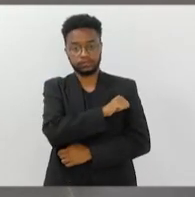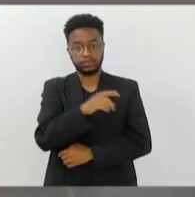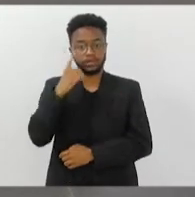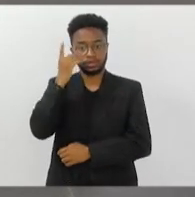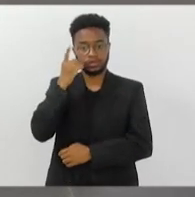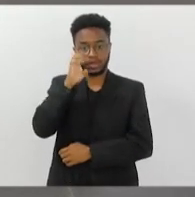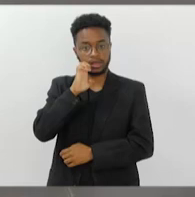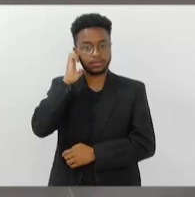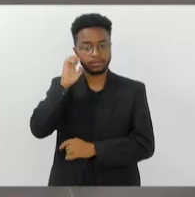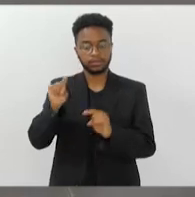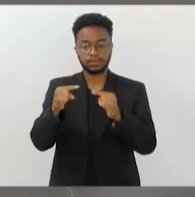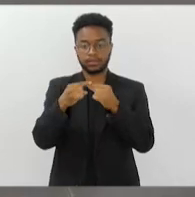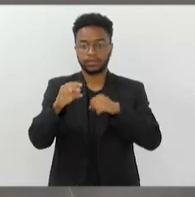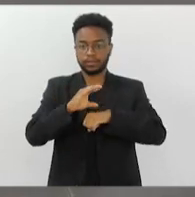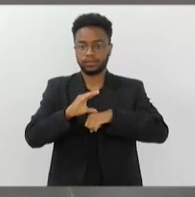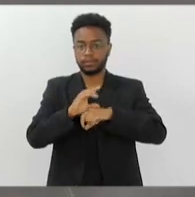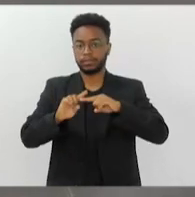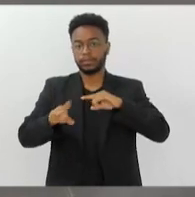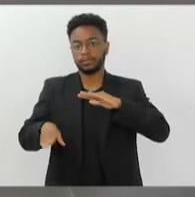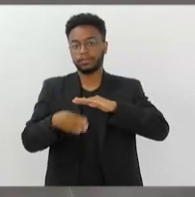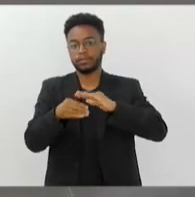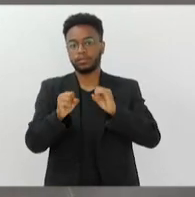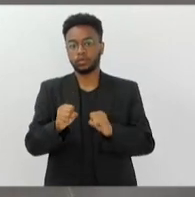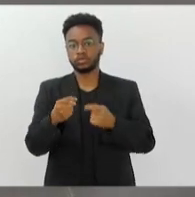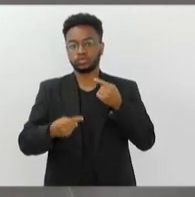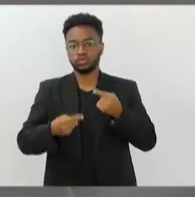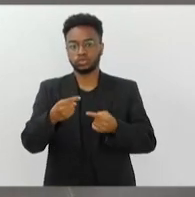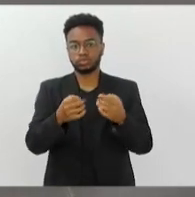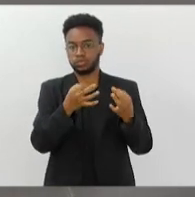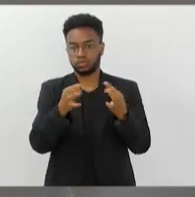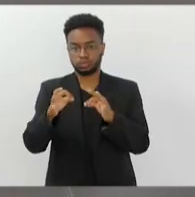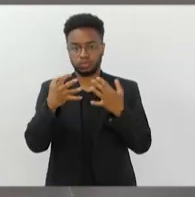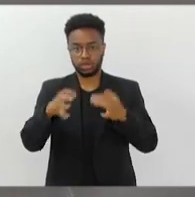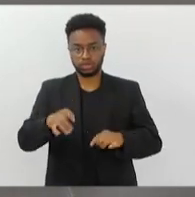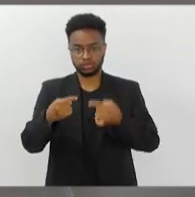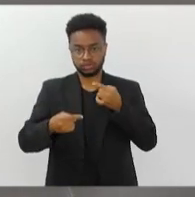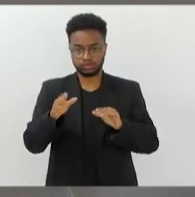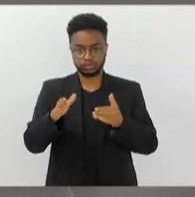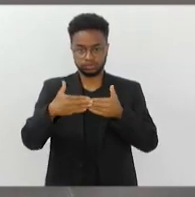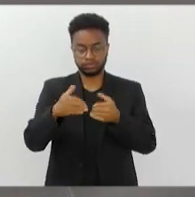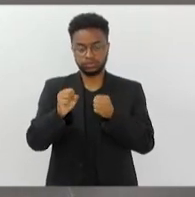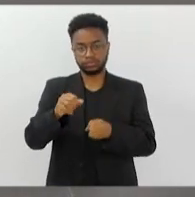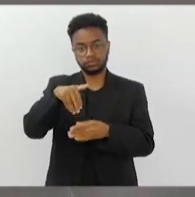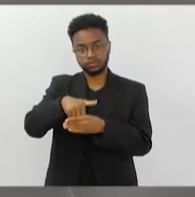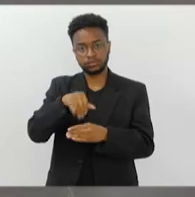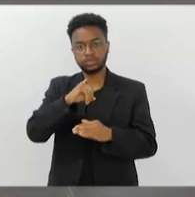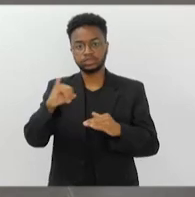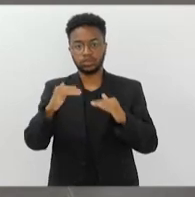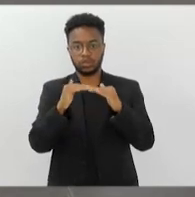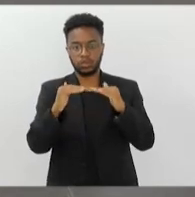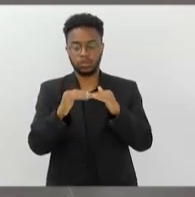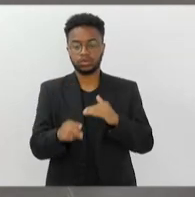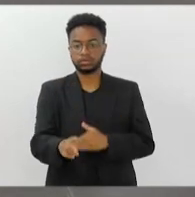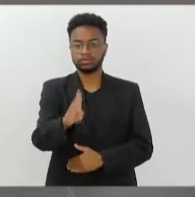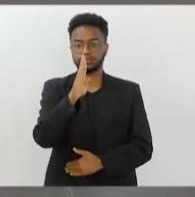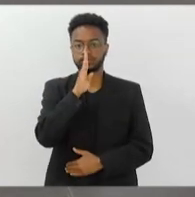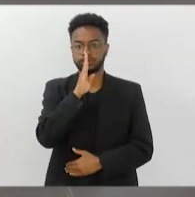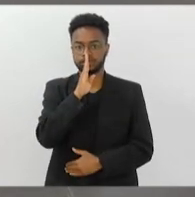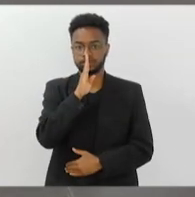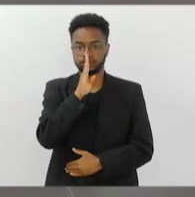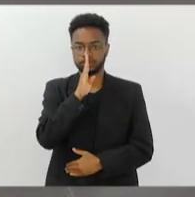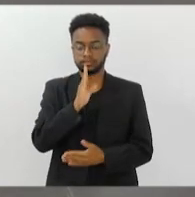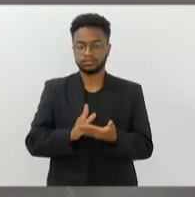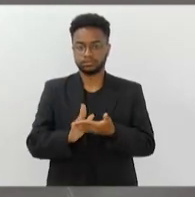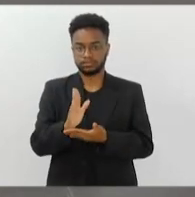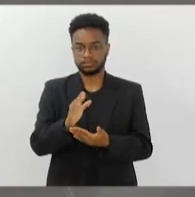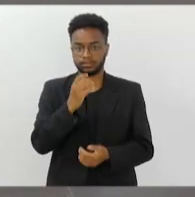Takimoto. Constitucionalidade com emendas. Em discussão. Não havendo que queira discutir, encerrada a discussão. Em votação. Senhores que acordam, permaneçam como